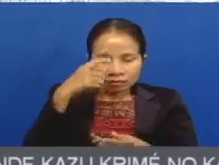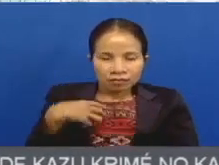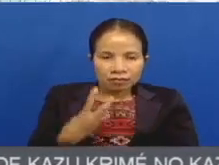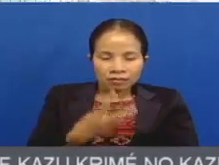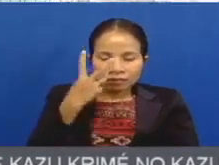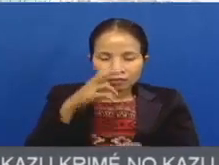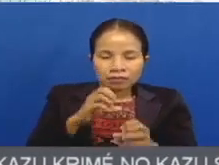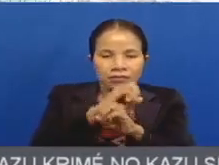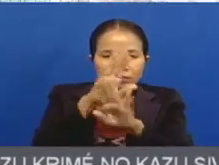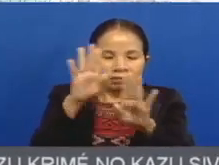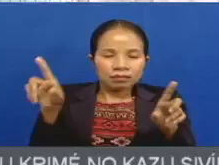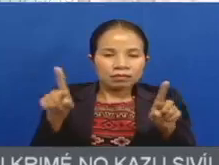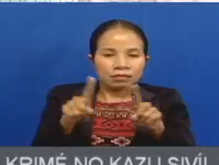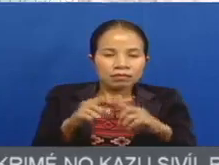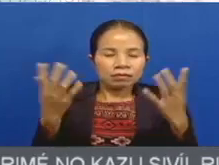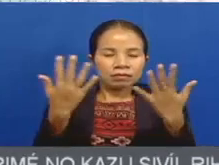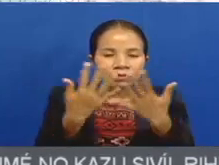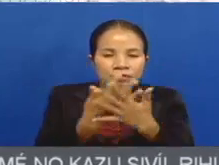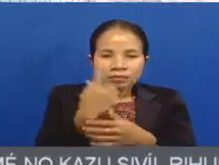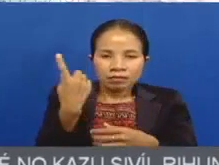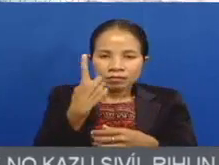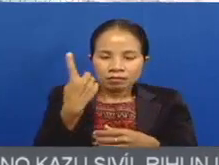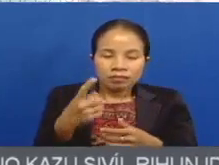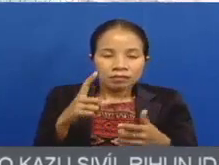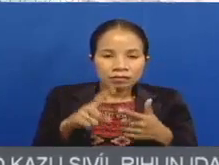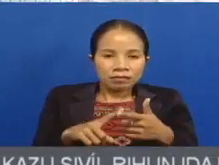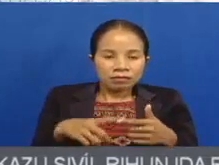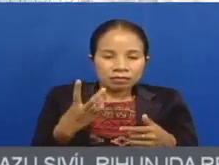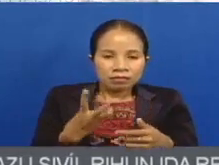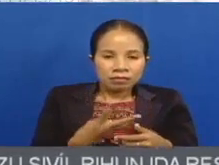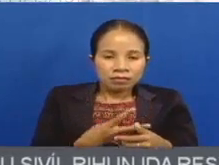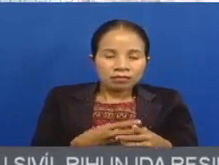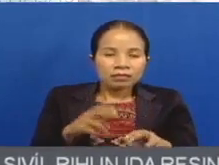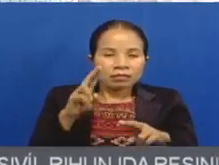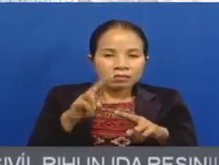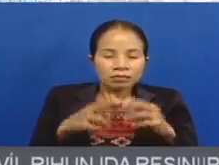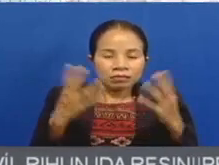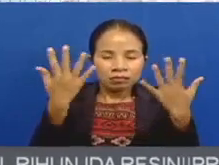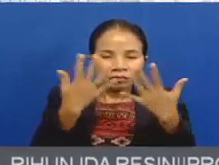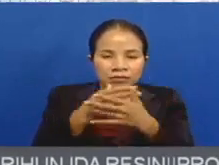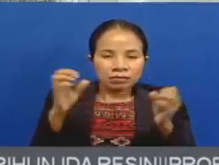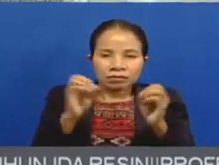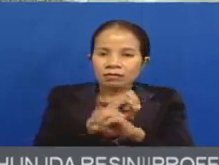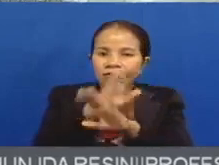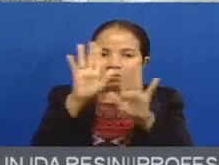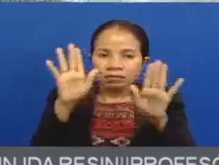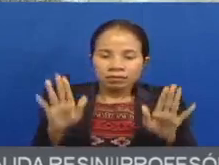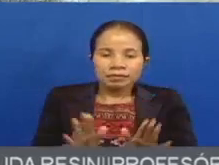hitam na Roman ita hitam na kukun bebe, tapi sih ita de tur ye niya na kukun la na Roman dah.